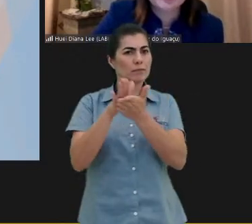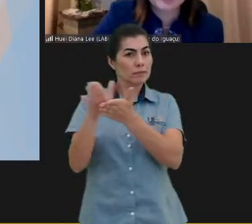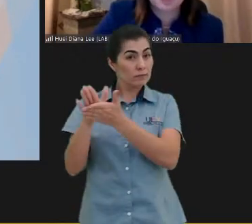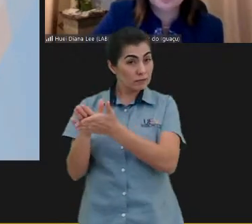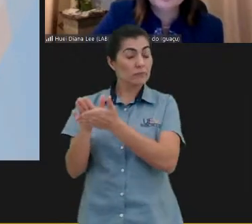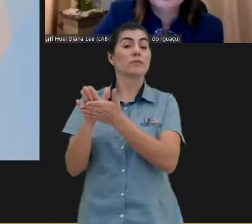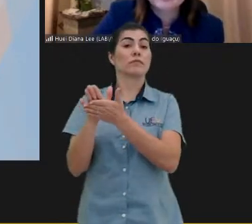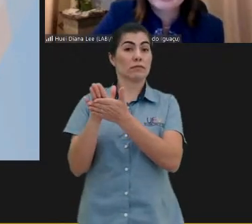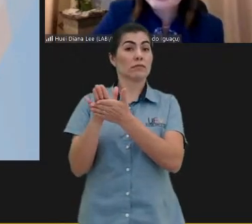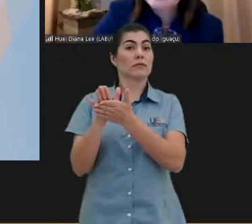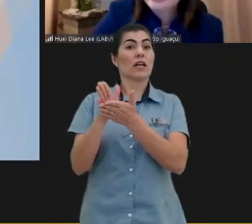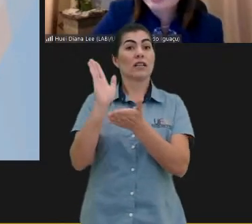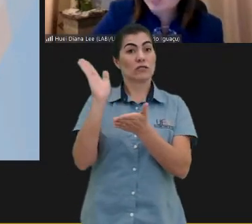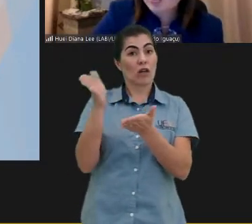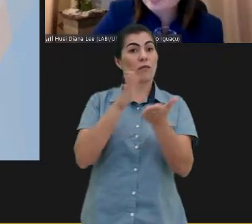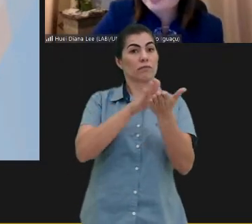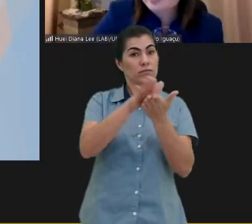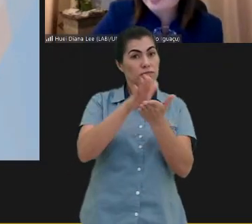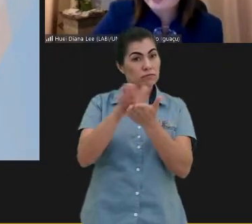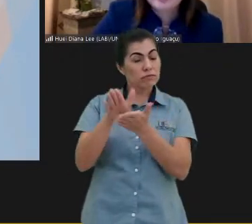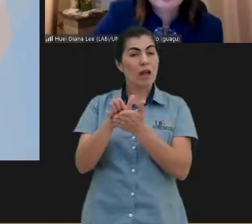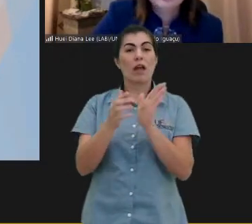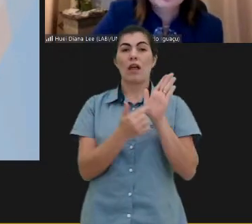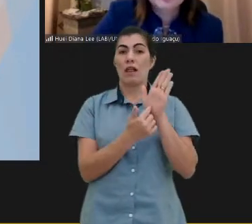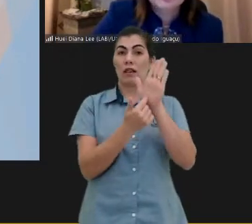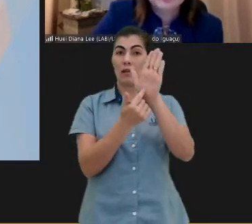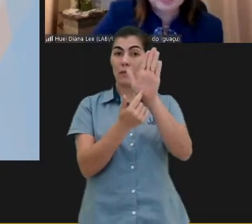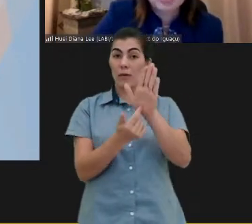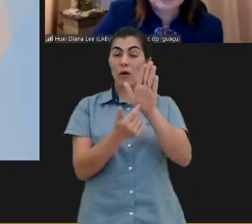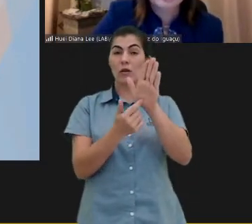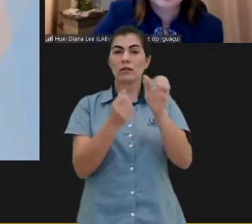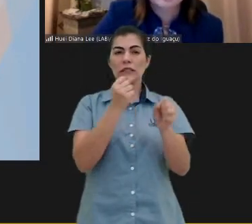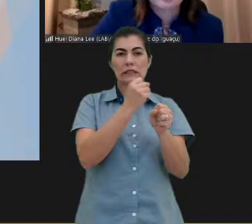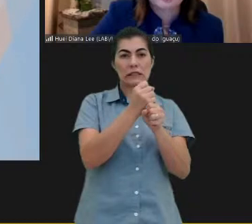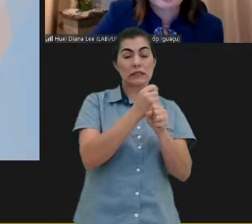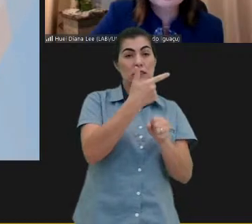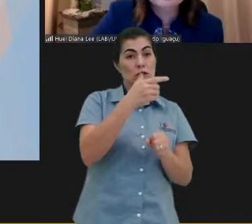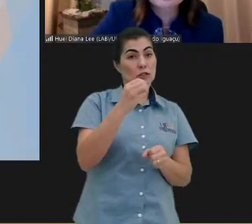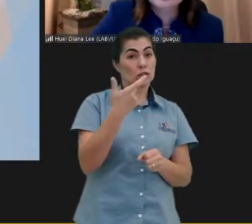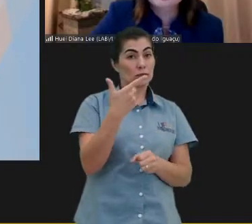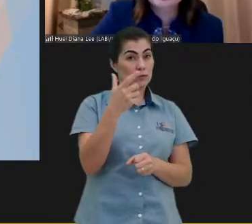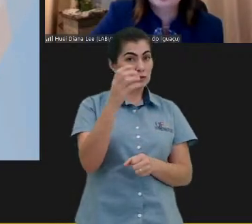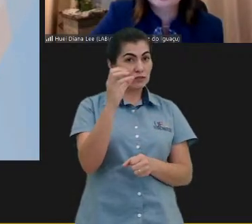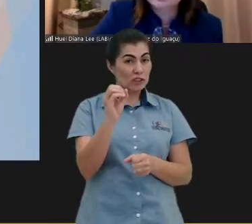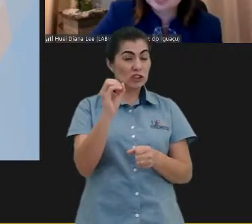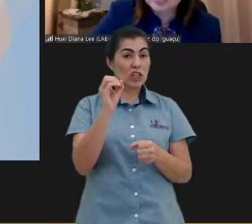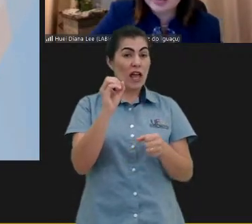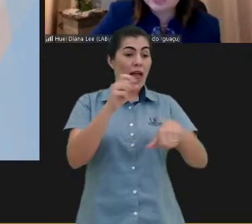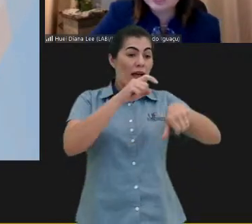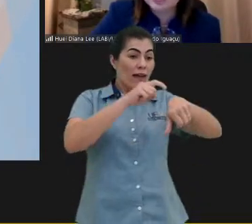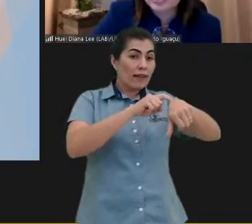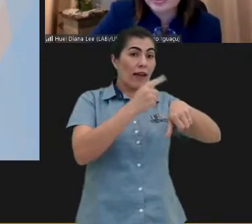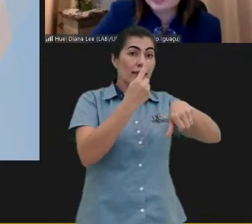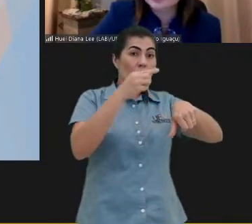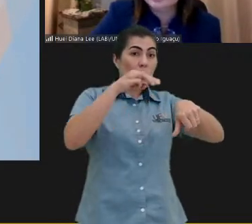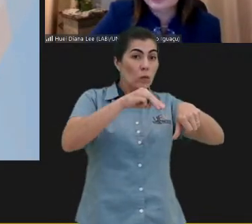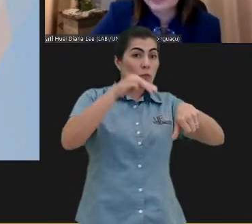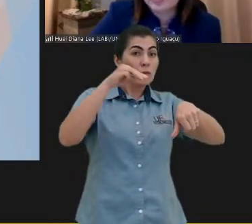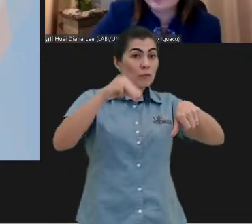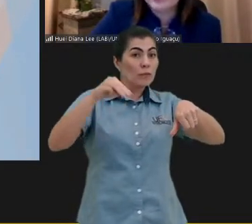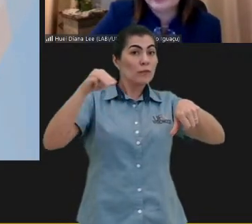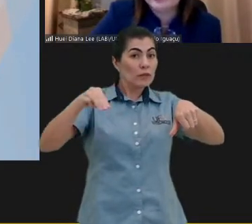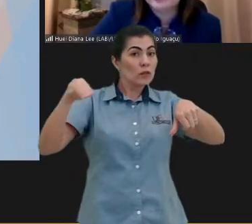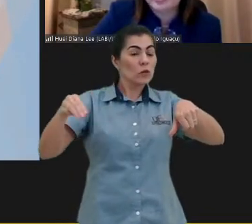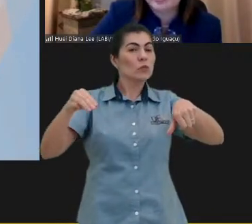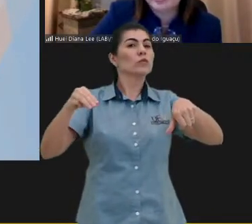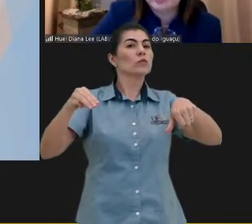que ela publicou, e ela mostra, em 2020, a cada minuto do dia, quanto de dados são gerados ou